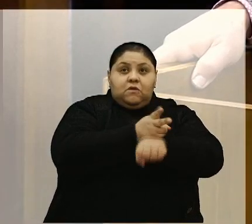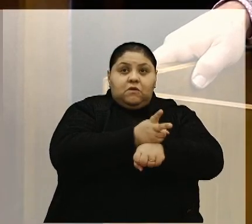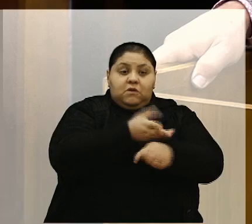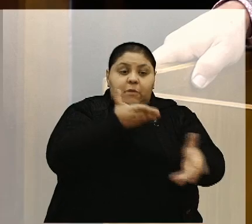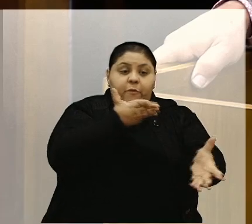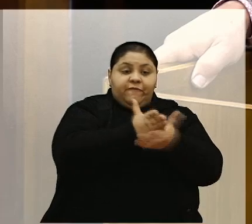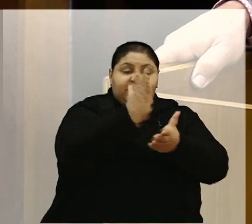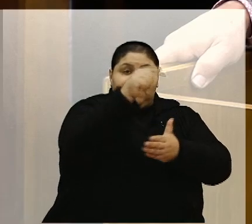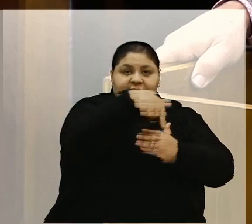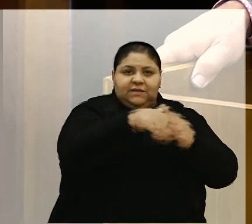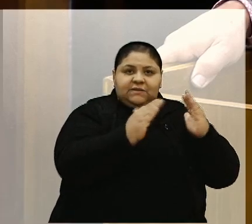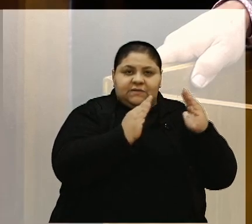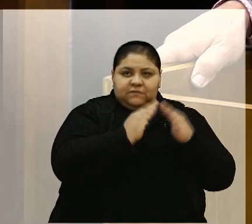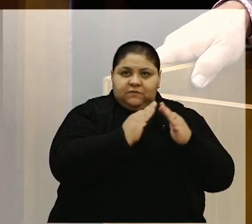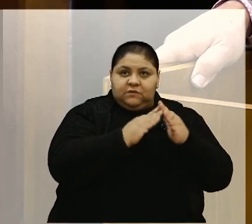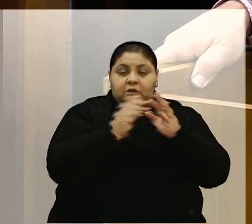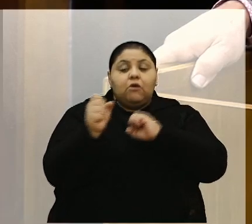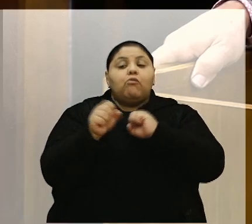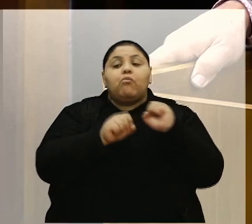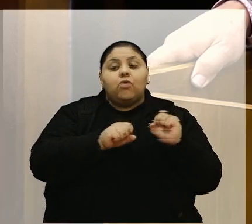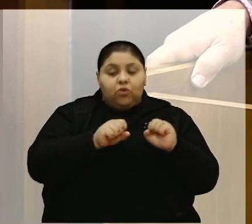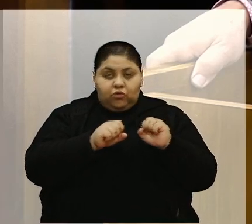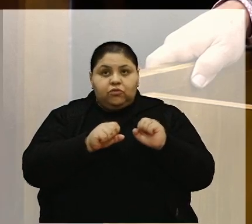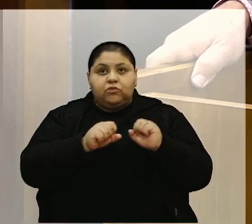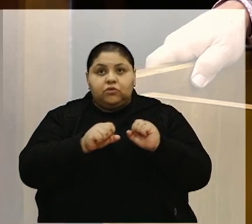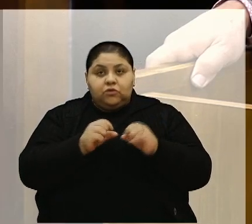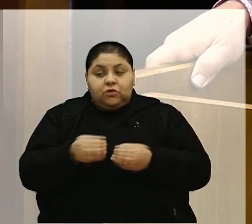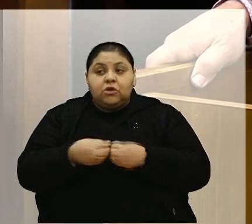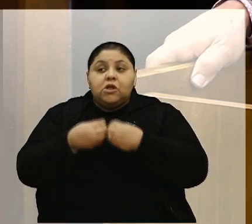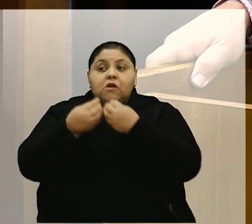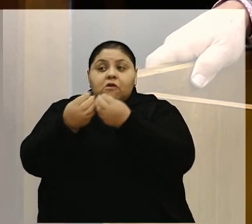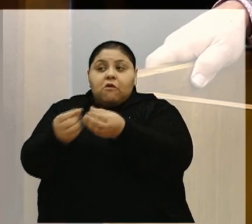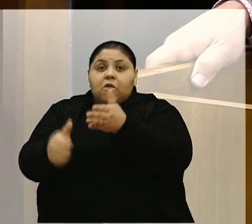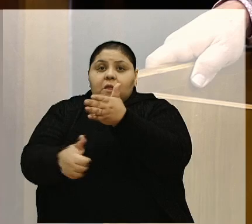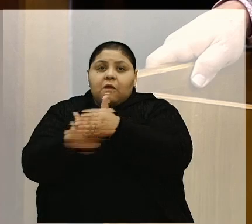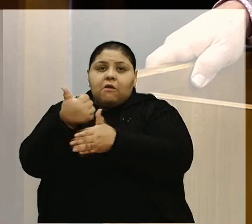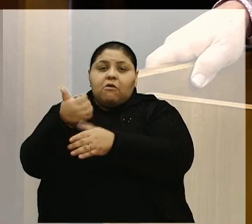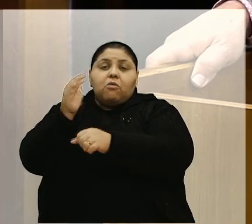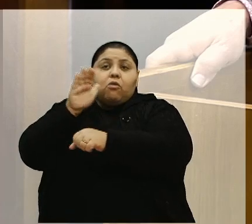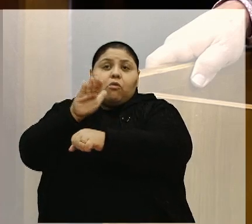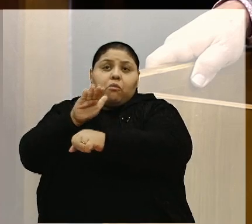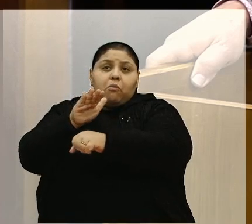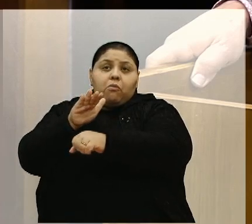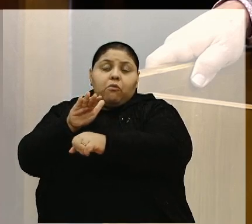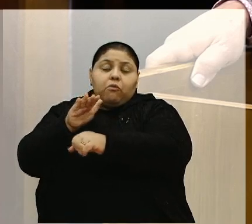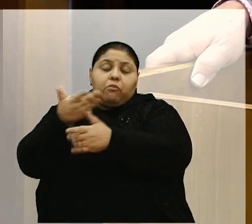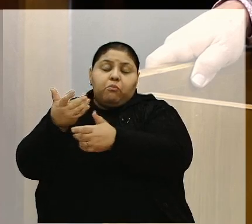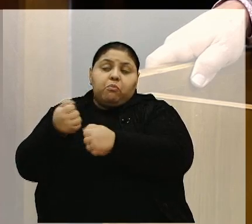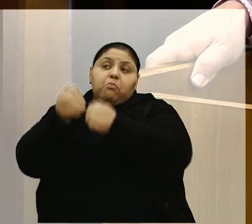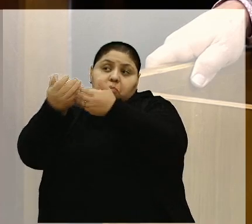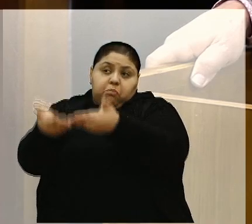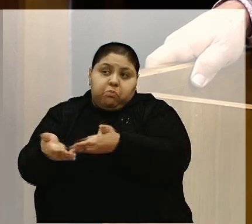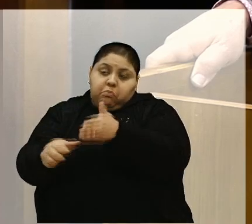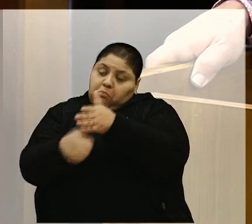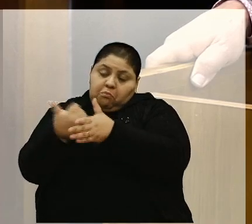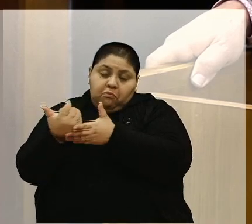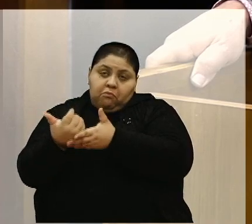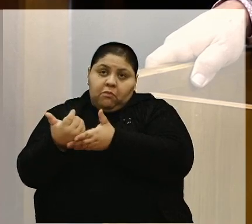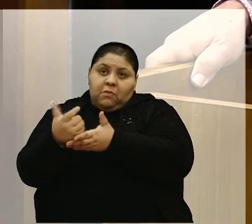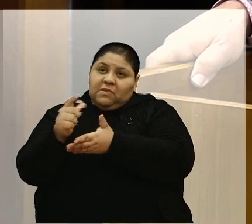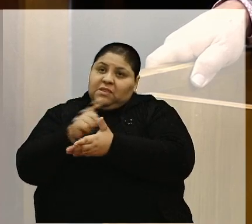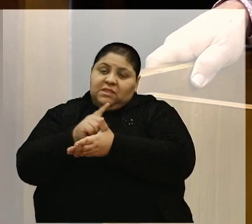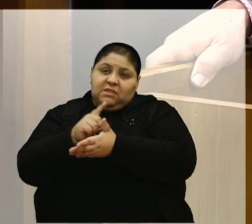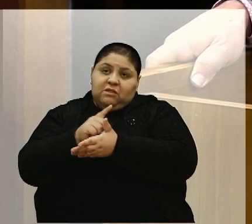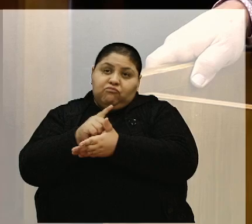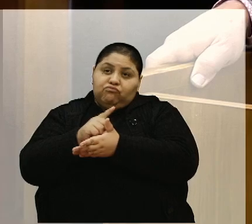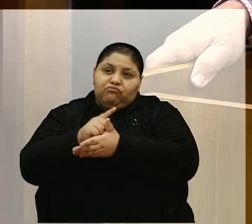casa, poderia dar a sua contribuição com o tempo e ainda não teria